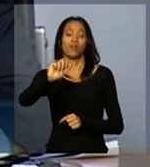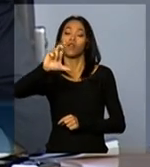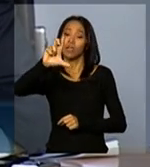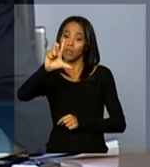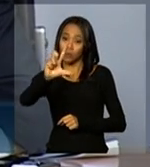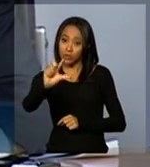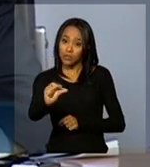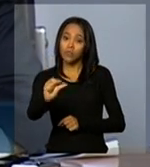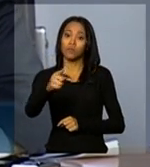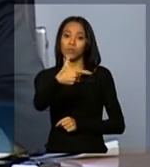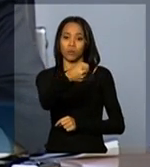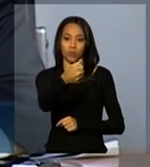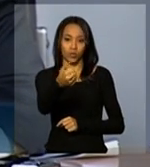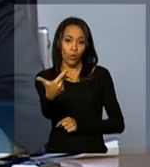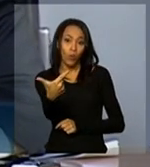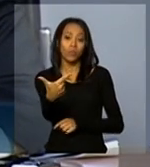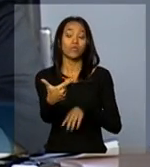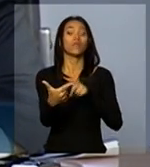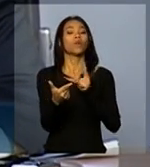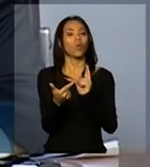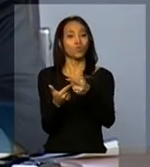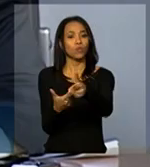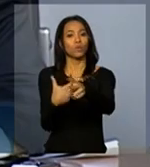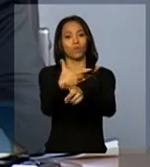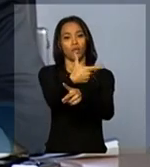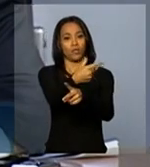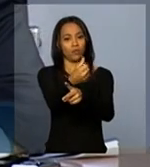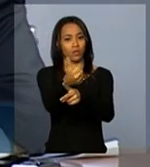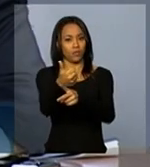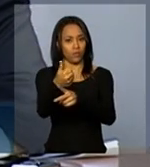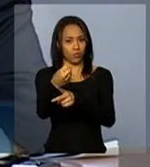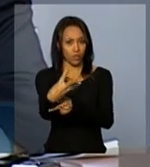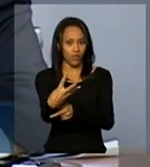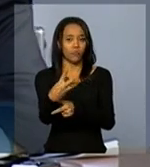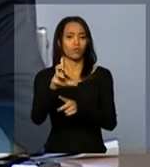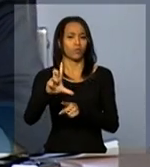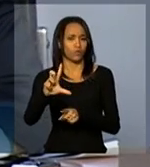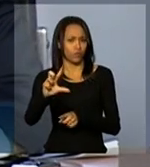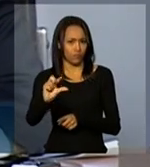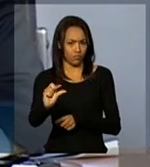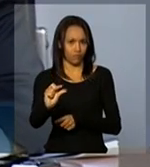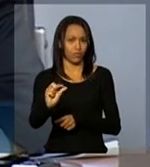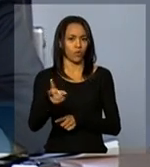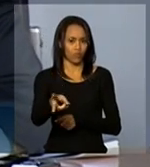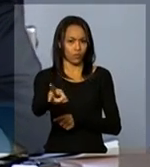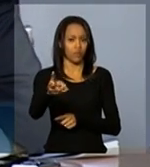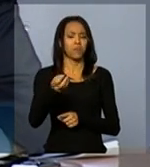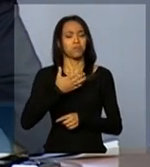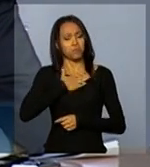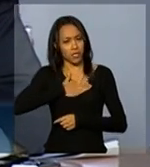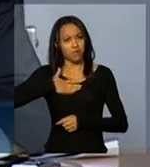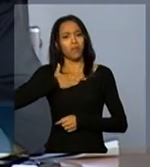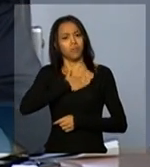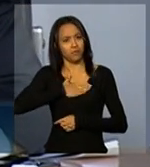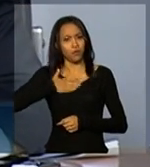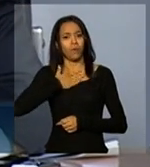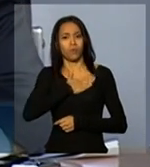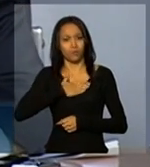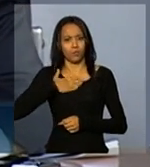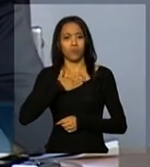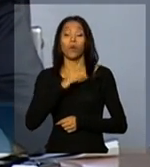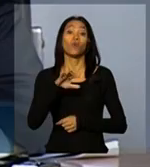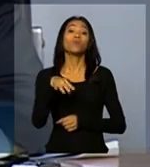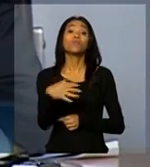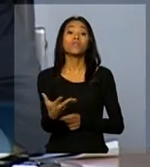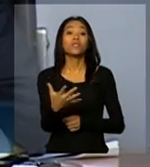veio sendo reduzida ao longo de 2013. Nós estamos num patamar bastante satisfatório de inadimplência. Quer